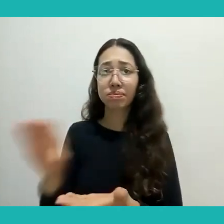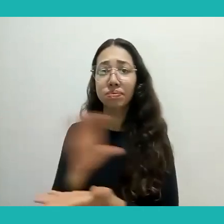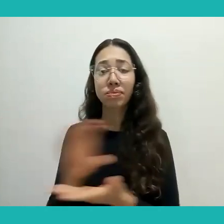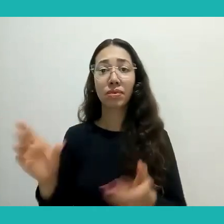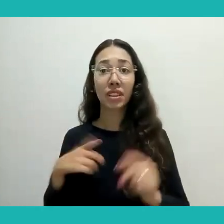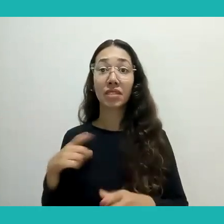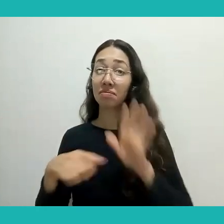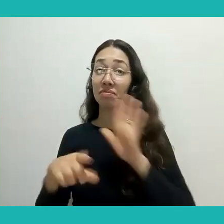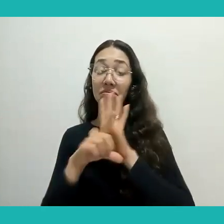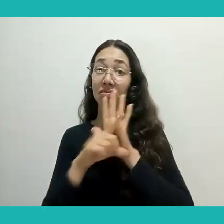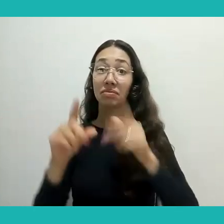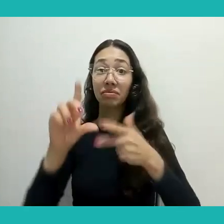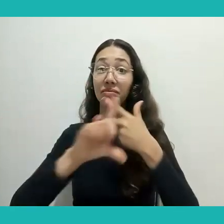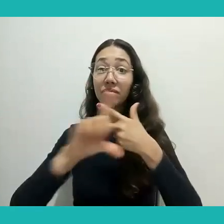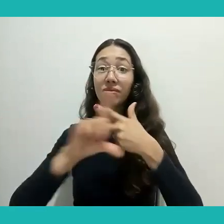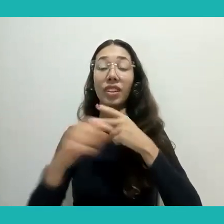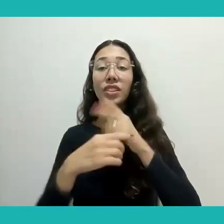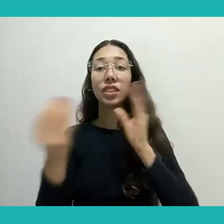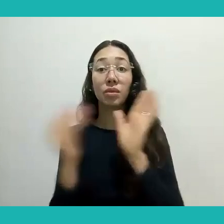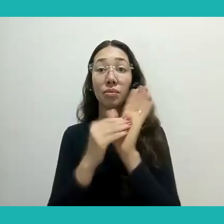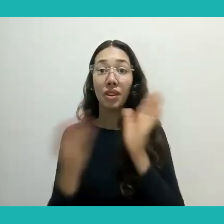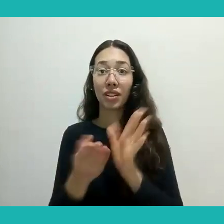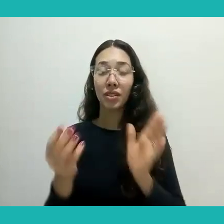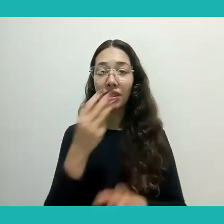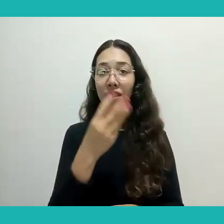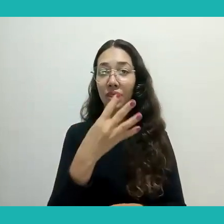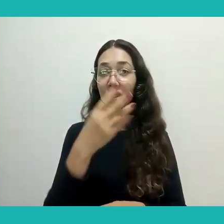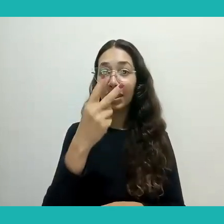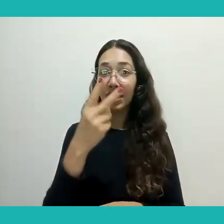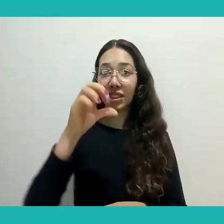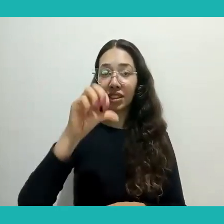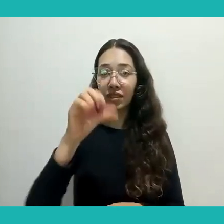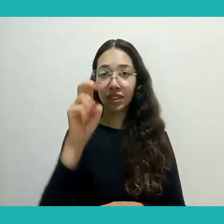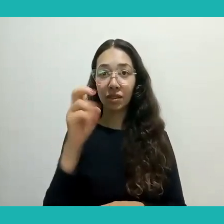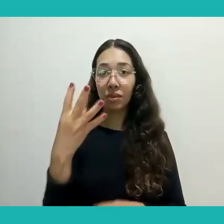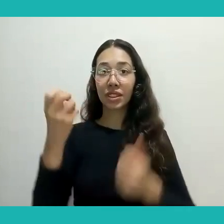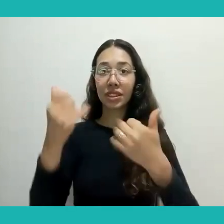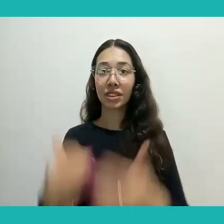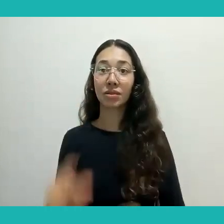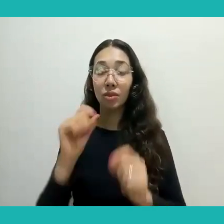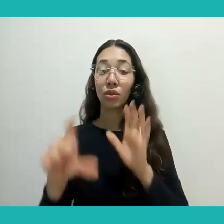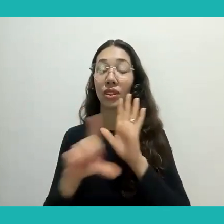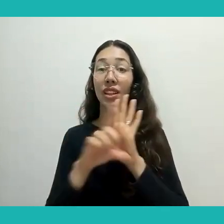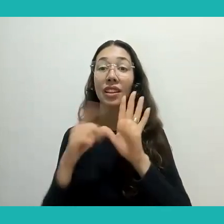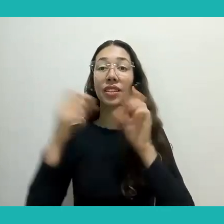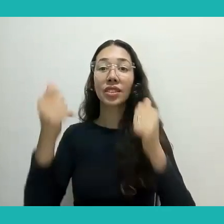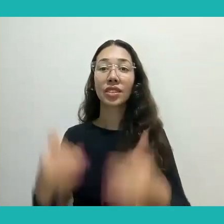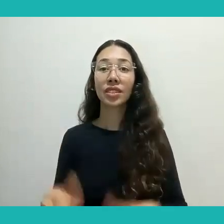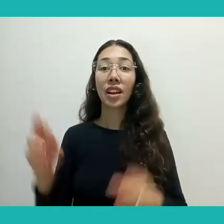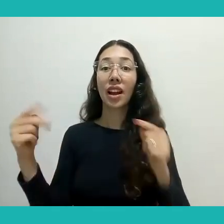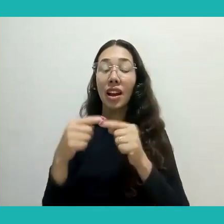legislador, ele colocou agora, com a 13.954, uma regra específica, uma alíquota especial